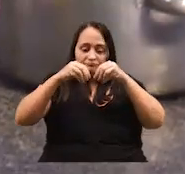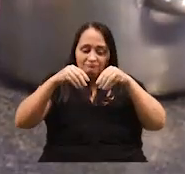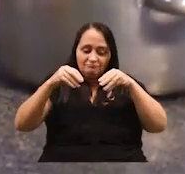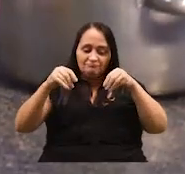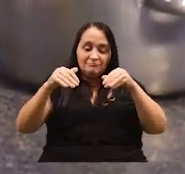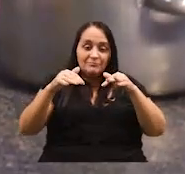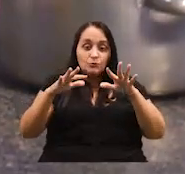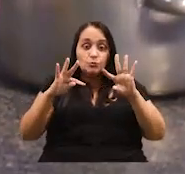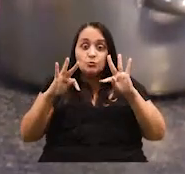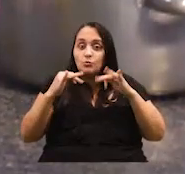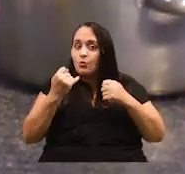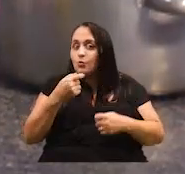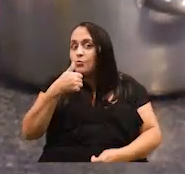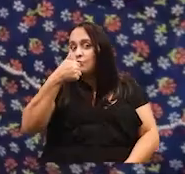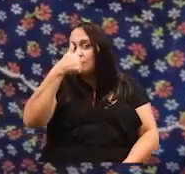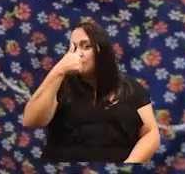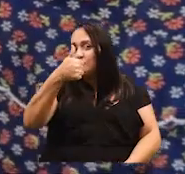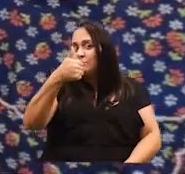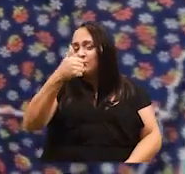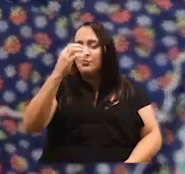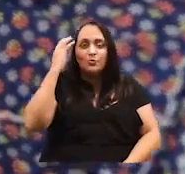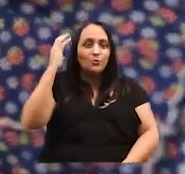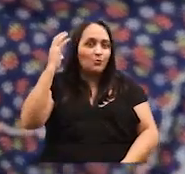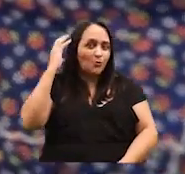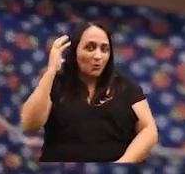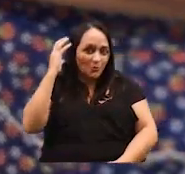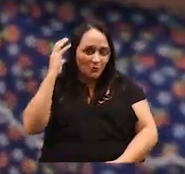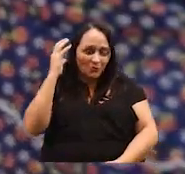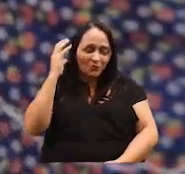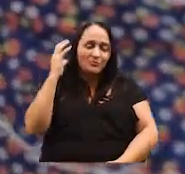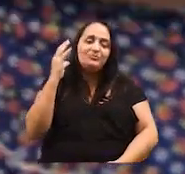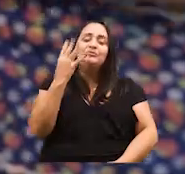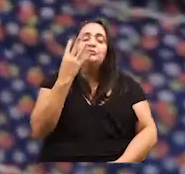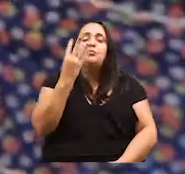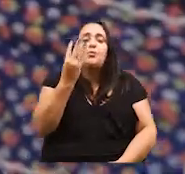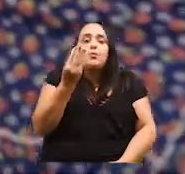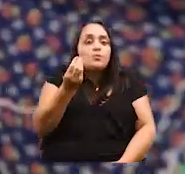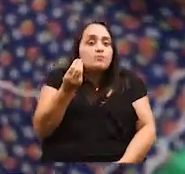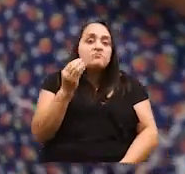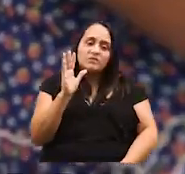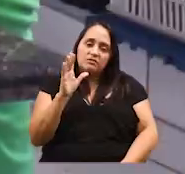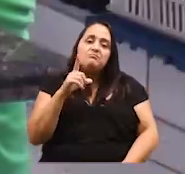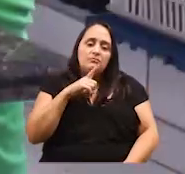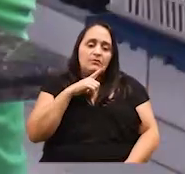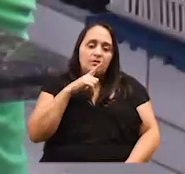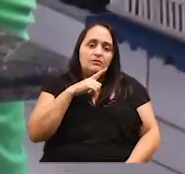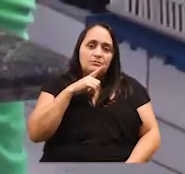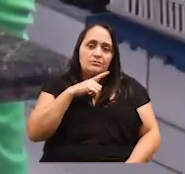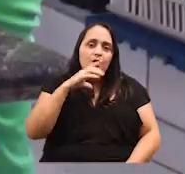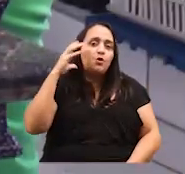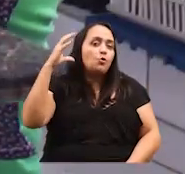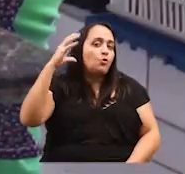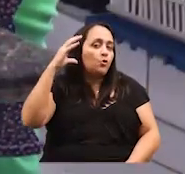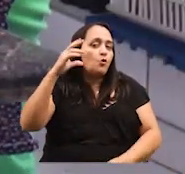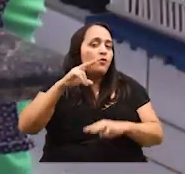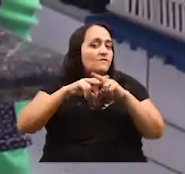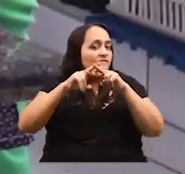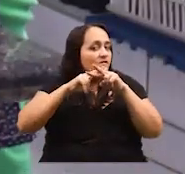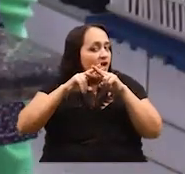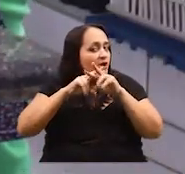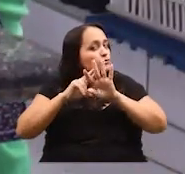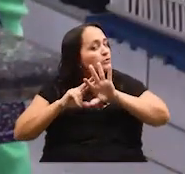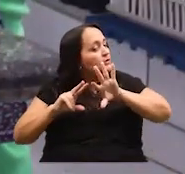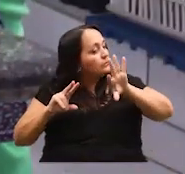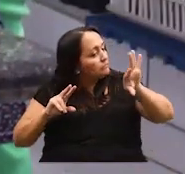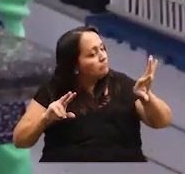a quantidade para a cocada que a gente vai fazer? Um coco seco inteiro, porque também tem coco verde, não é isso, Yasmin? Então, esse coco